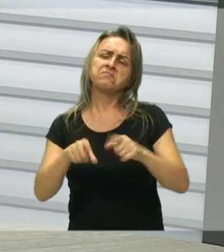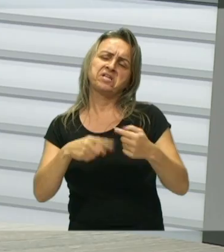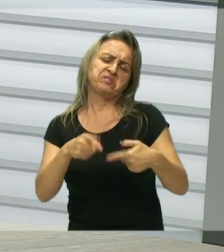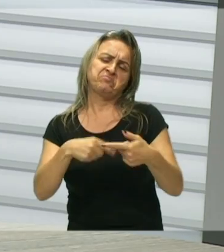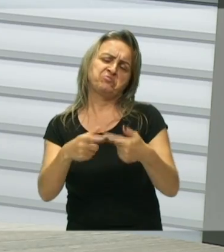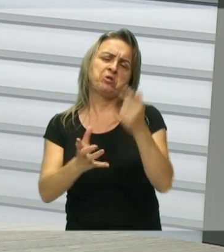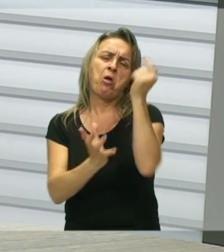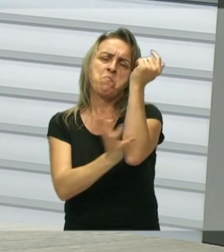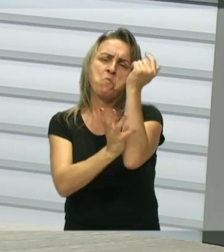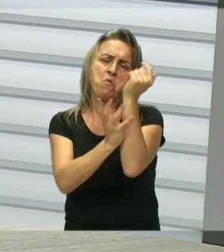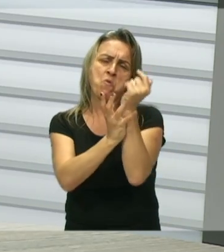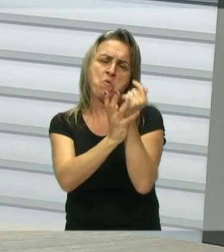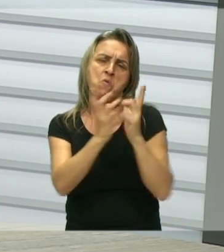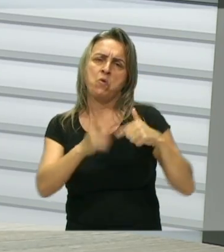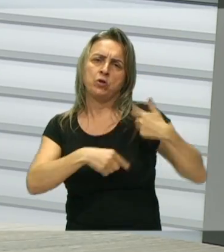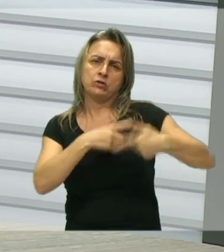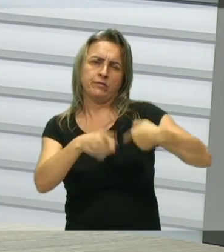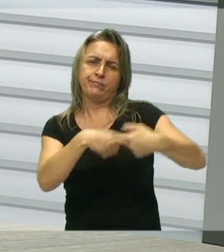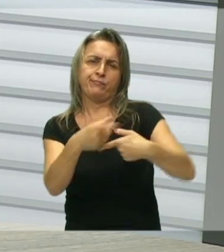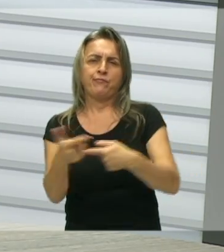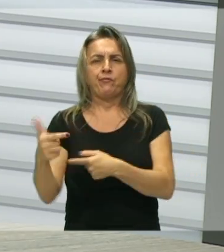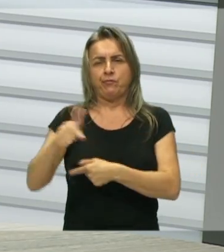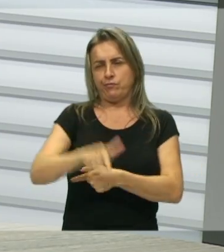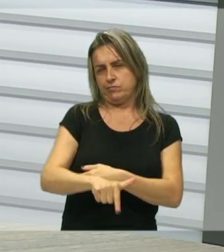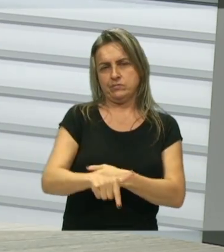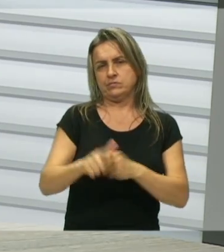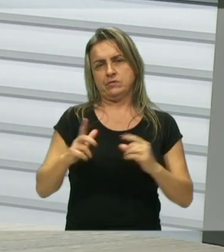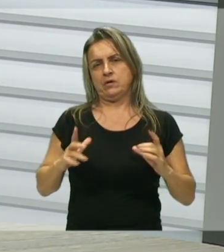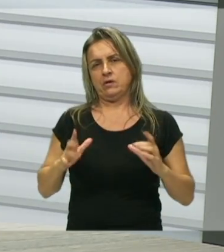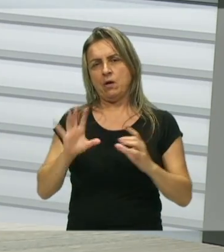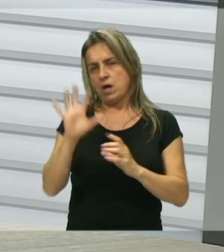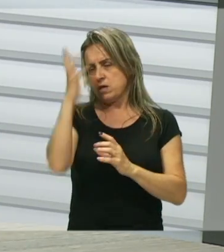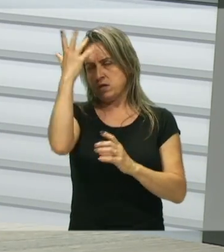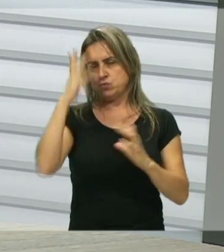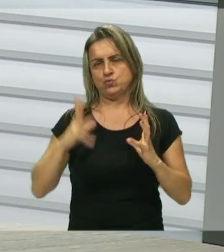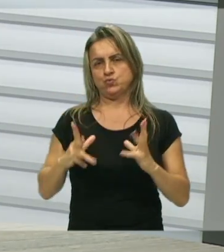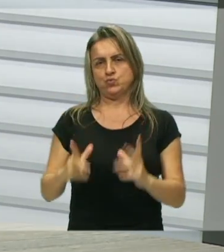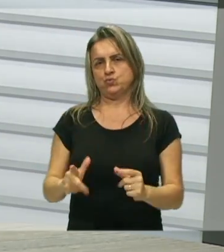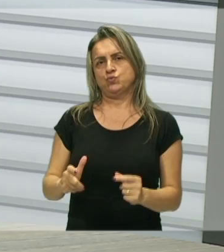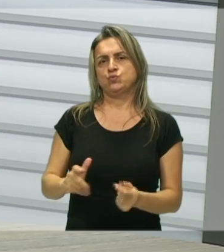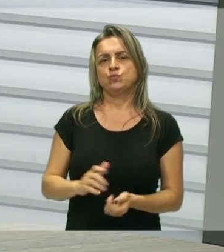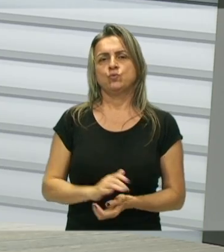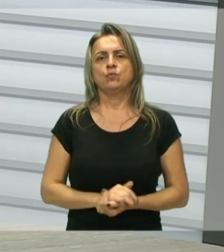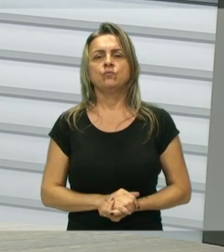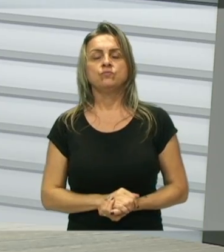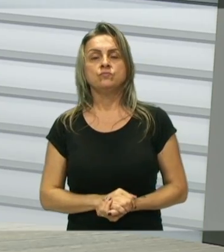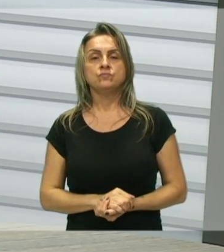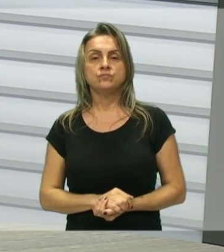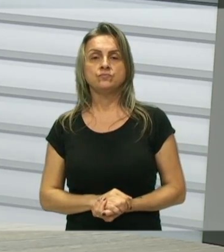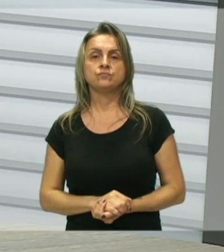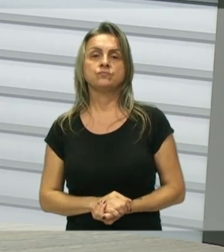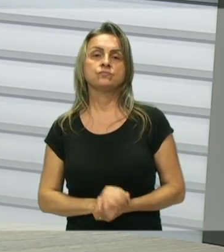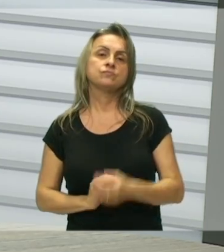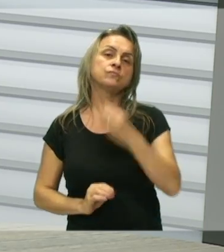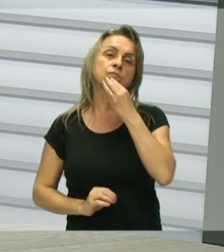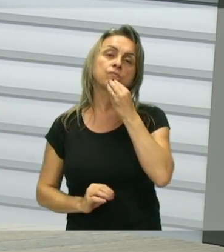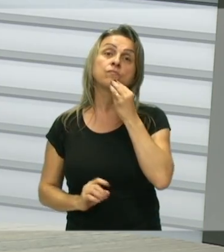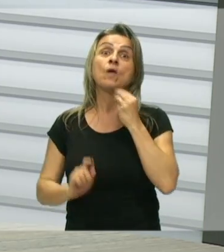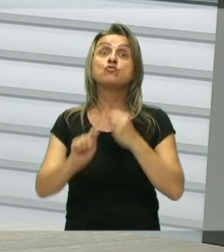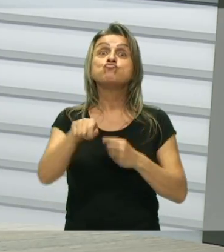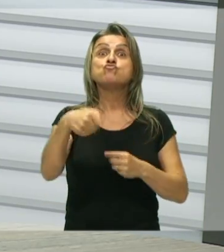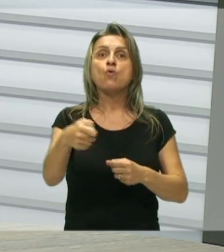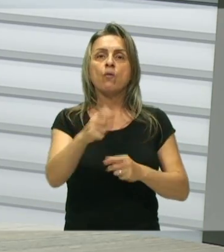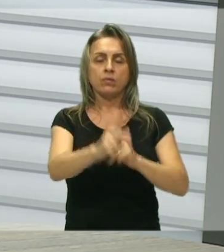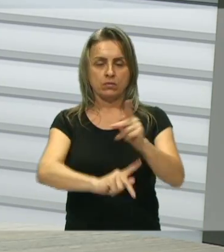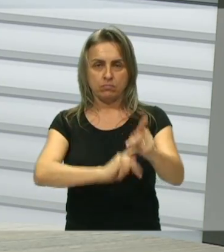passa pelos trâmites burocráticos e tal para aquisição. Mas em termos de público,